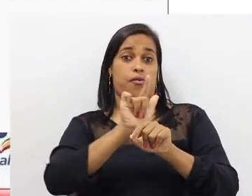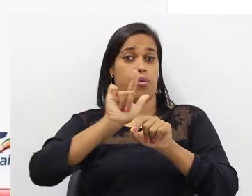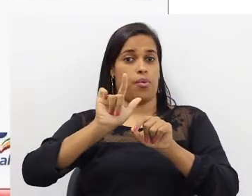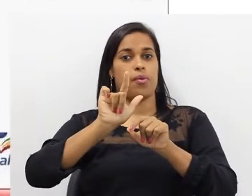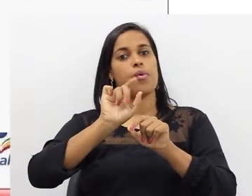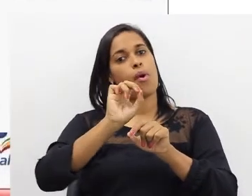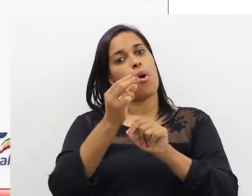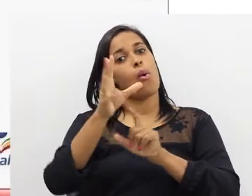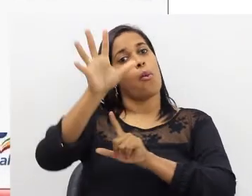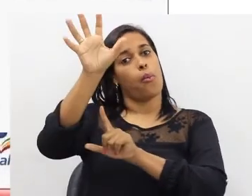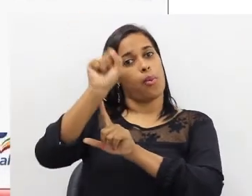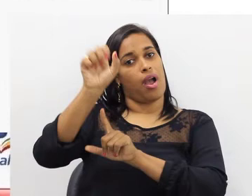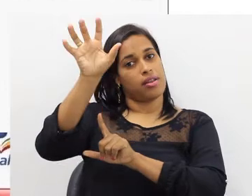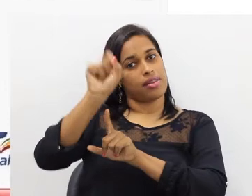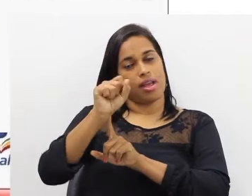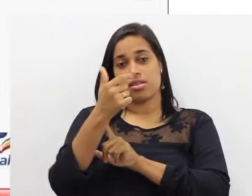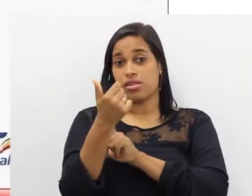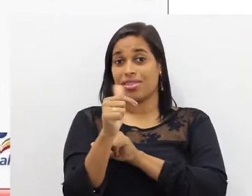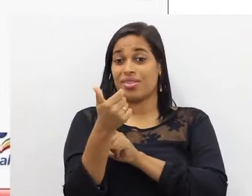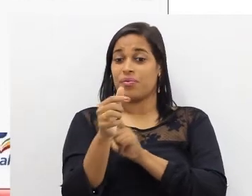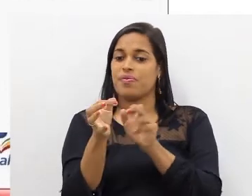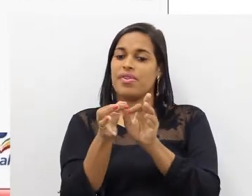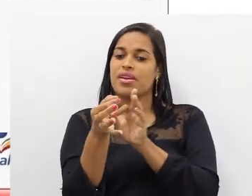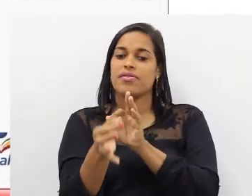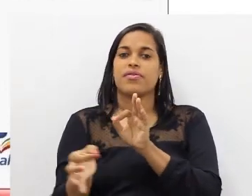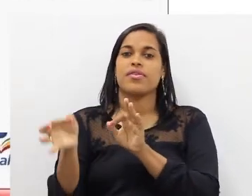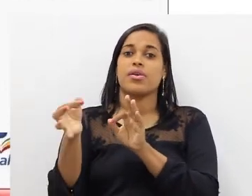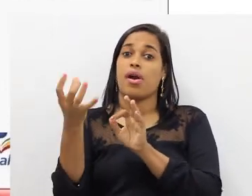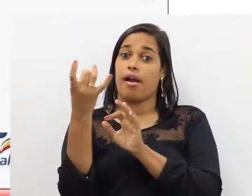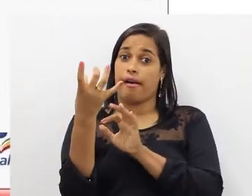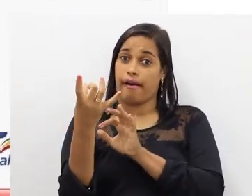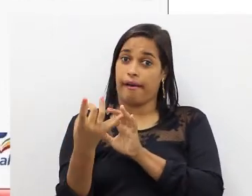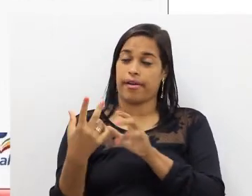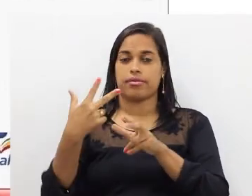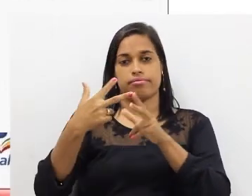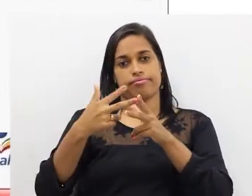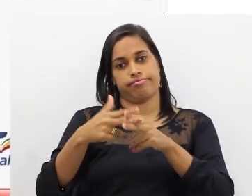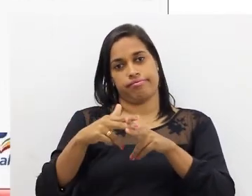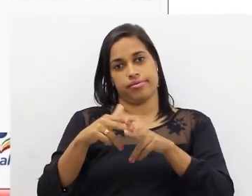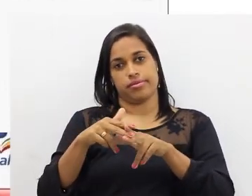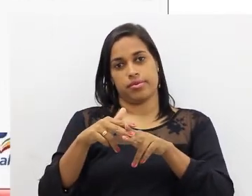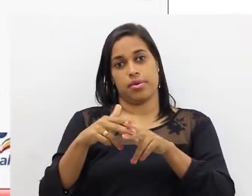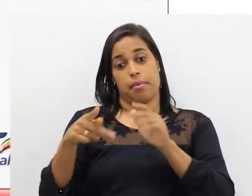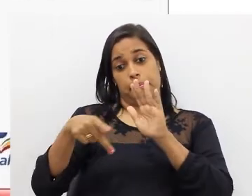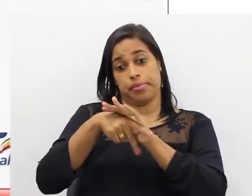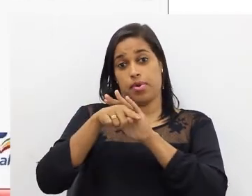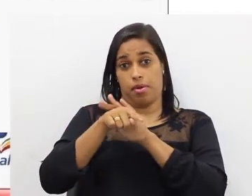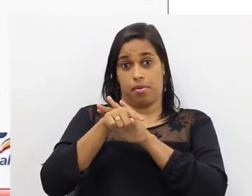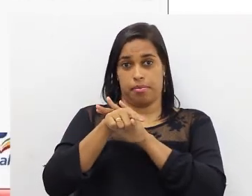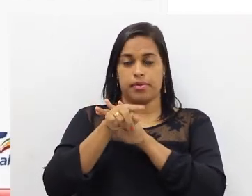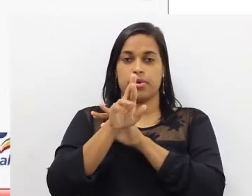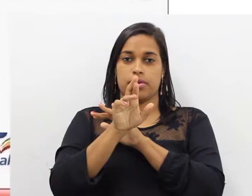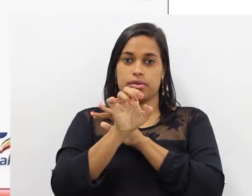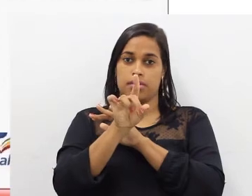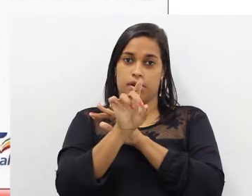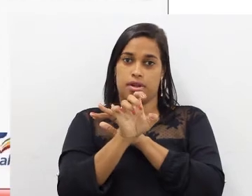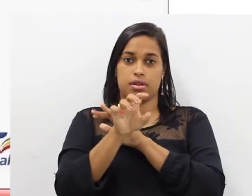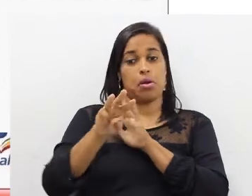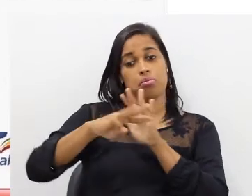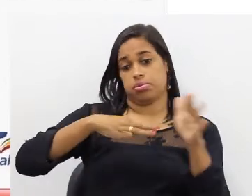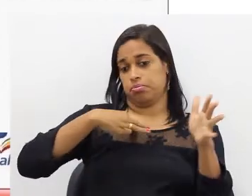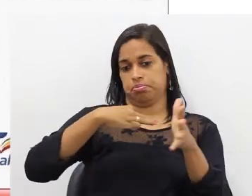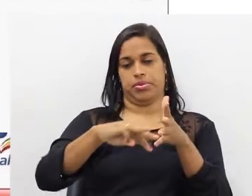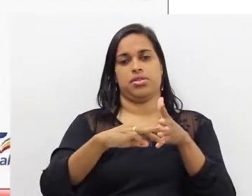wireless, que não usa fios, e cada equipamento que vai entrar nessa rede, ele será tanto um transmissor quanto um receptor